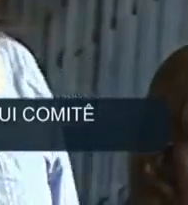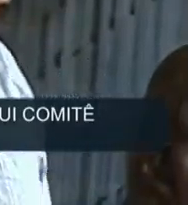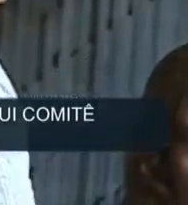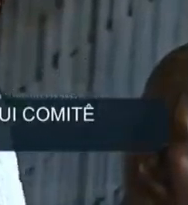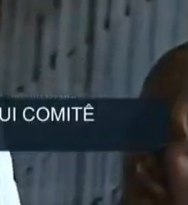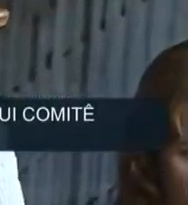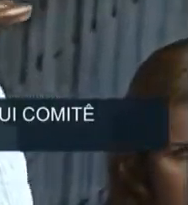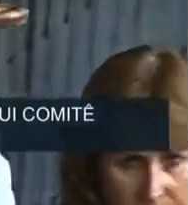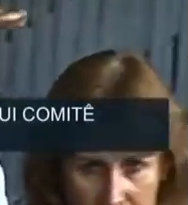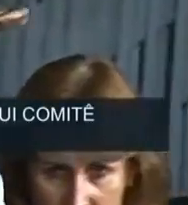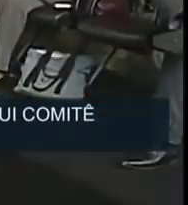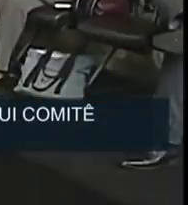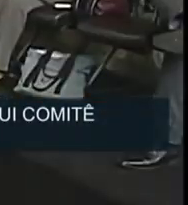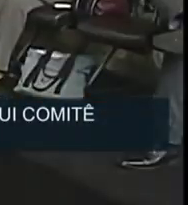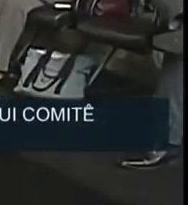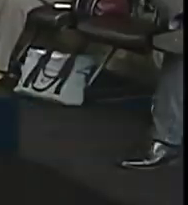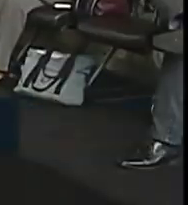Então,